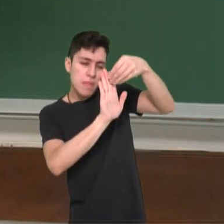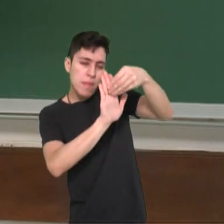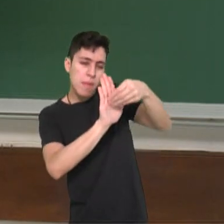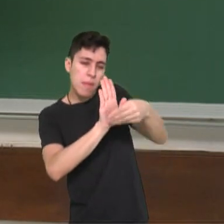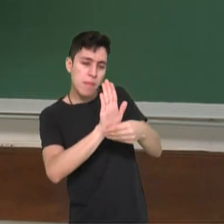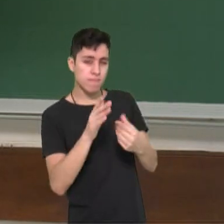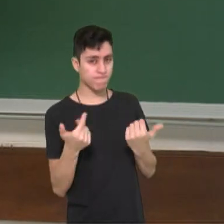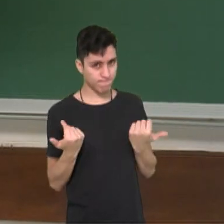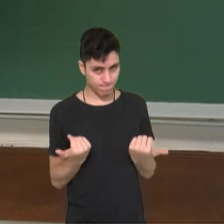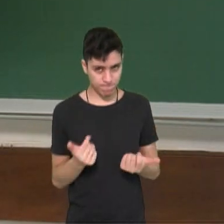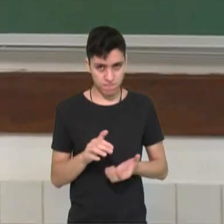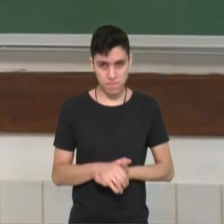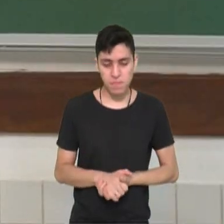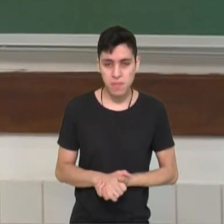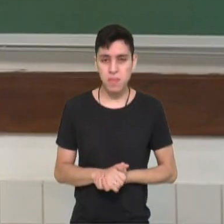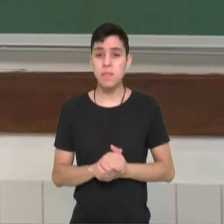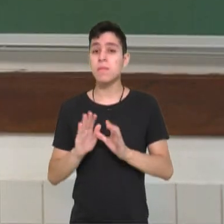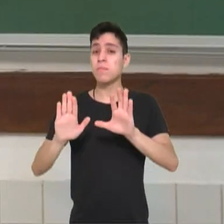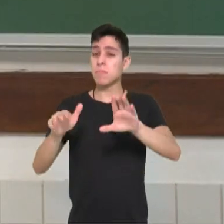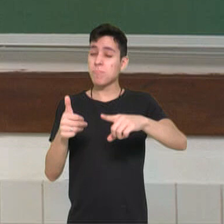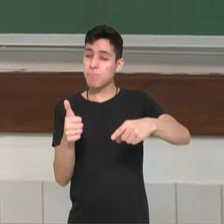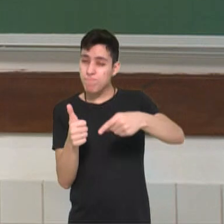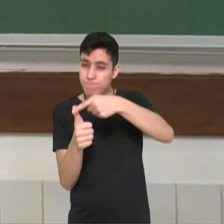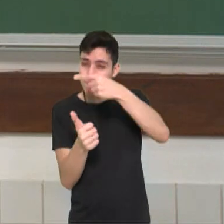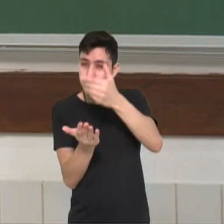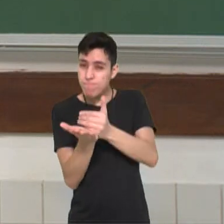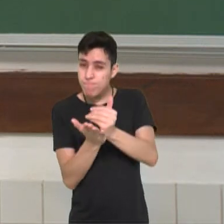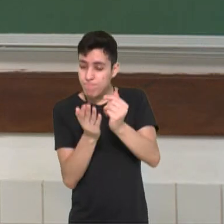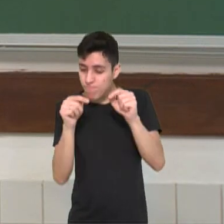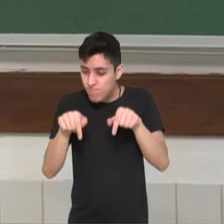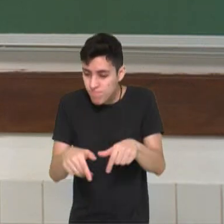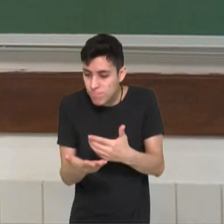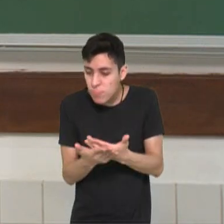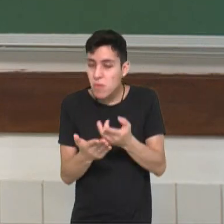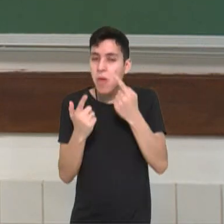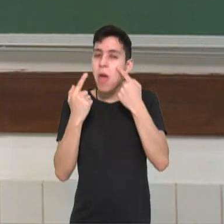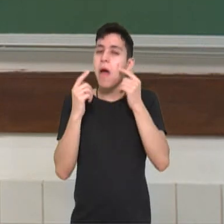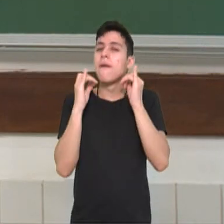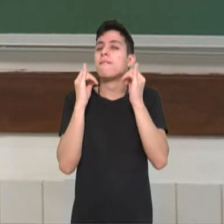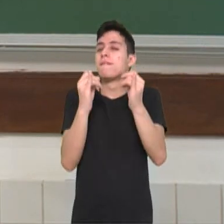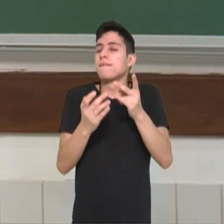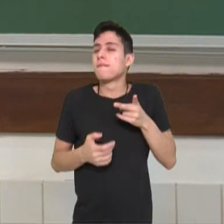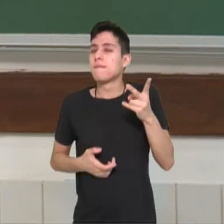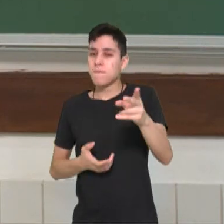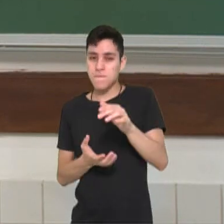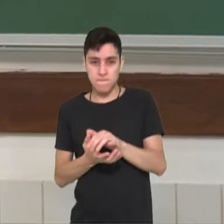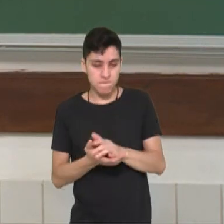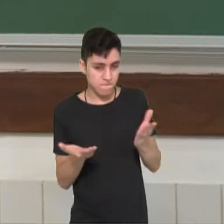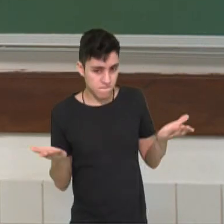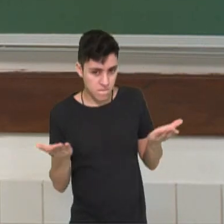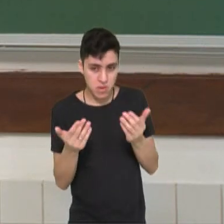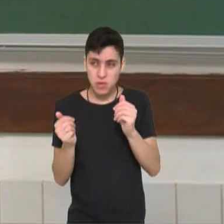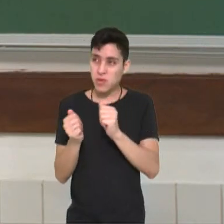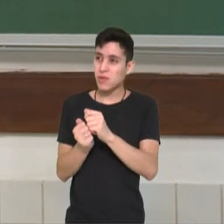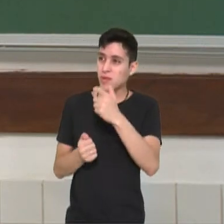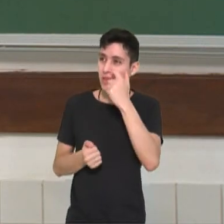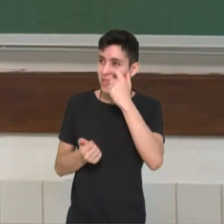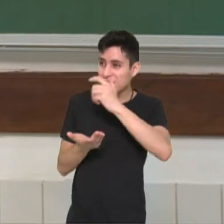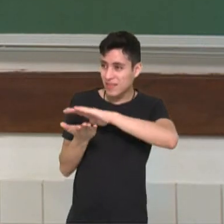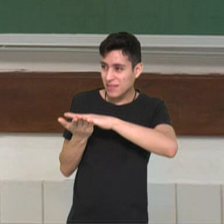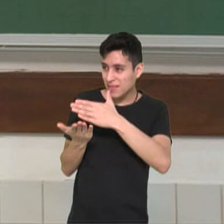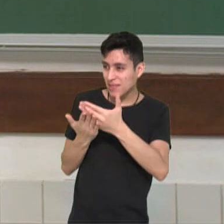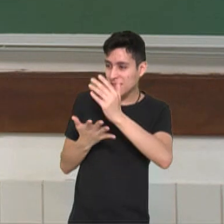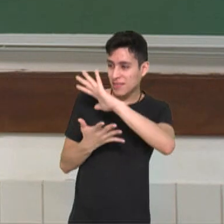estudou. Bom, antes da gente começar a nossa aula, aqueles avisos de sempre. Estamos aqui com o nosso intérprete,